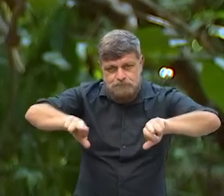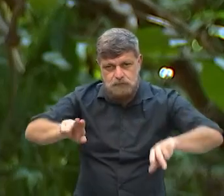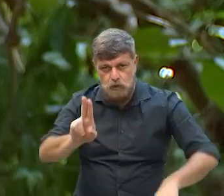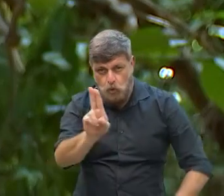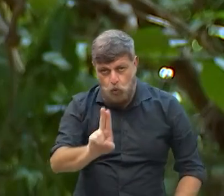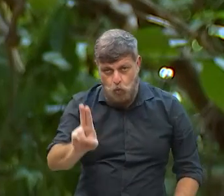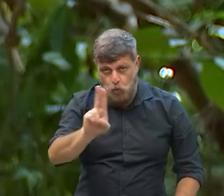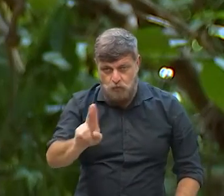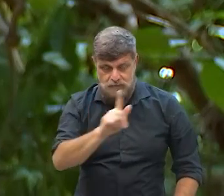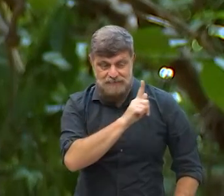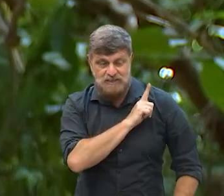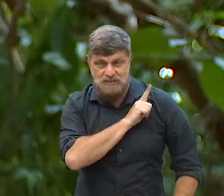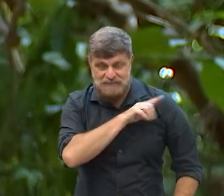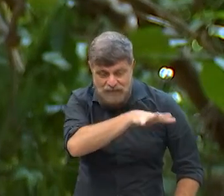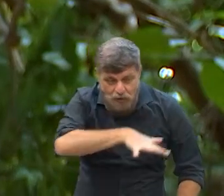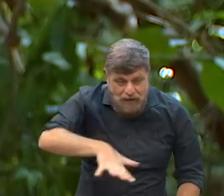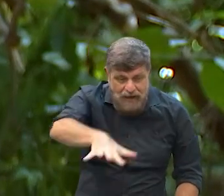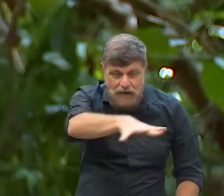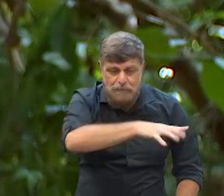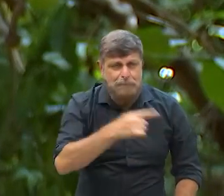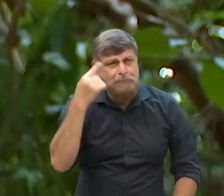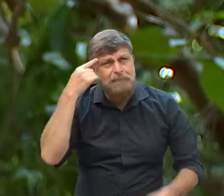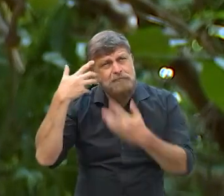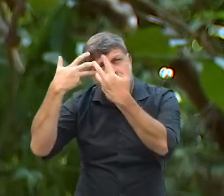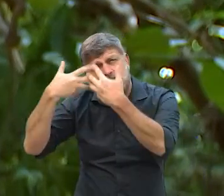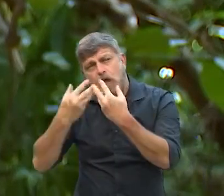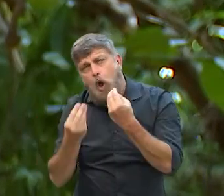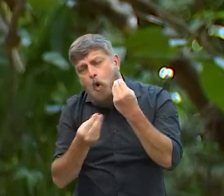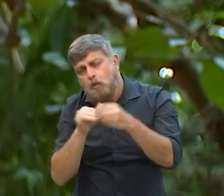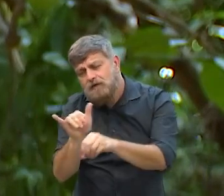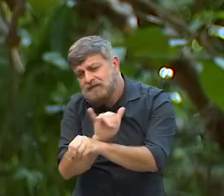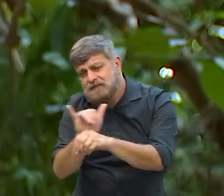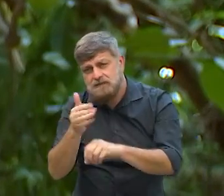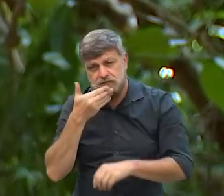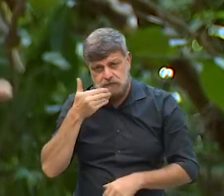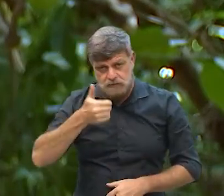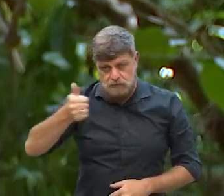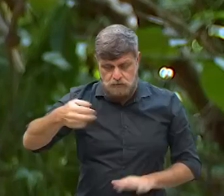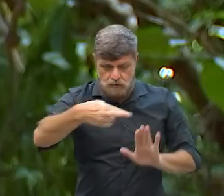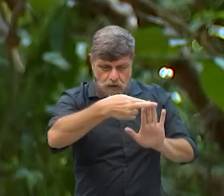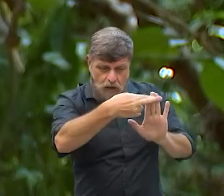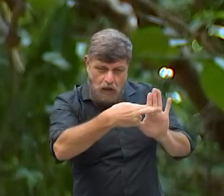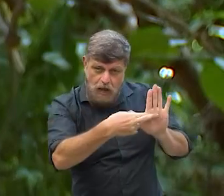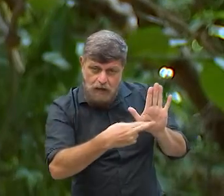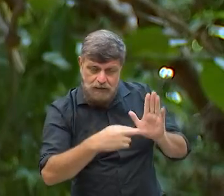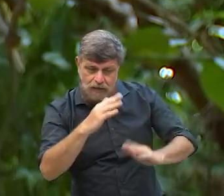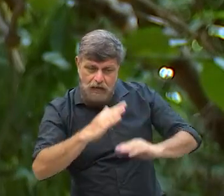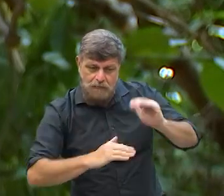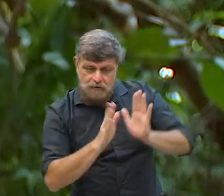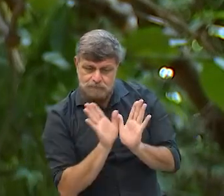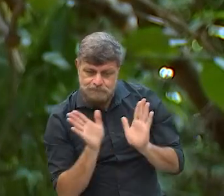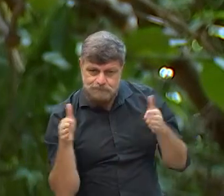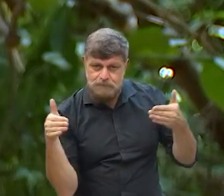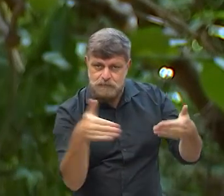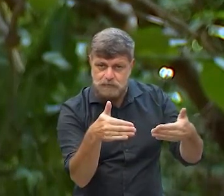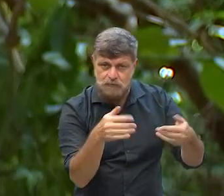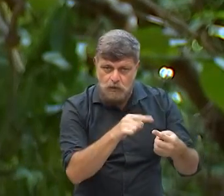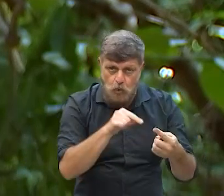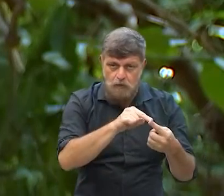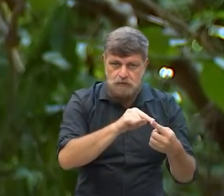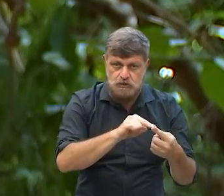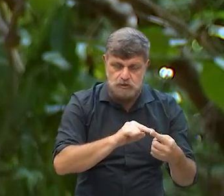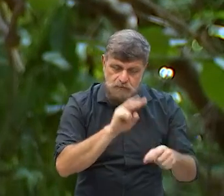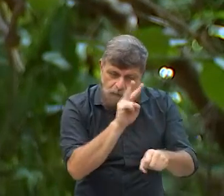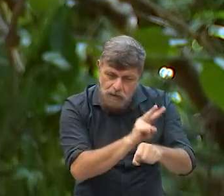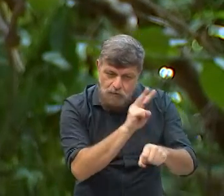e compartilham da gestão daquele espaço, para pensar junto quais são os melhores regramentos, atividades e diretrizes para a gente preservar, mas